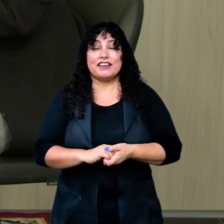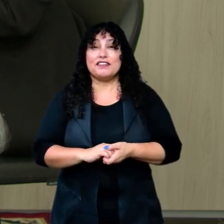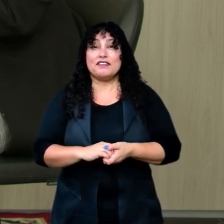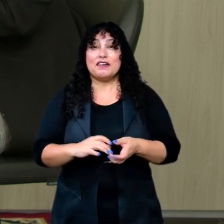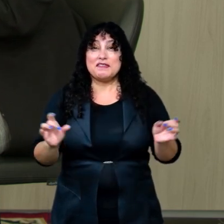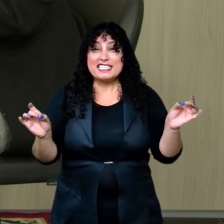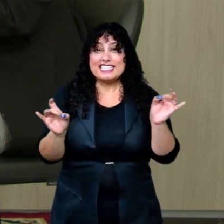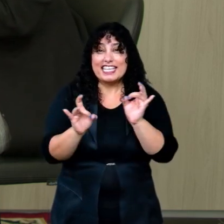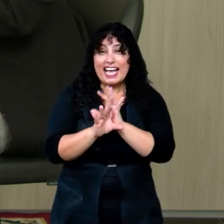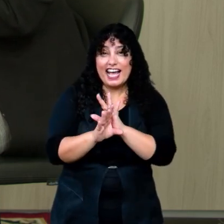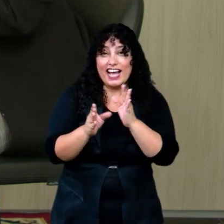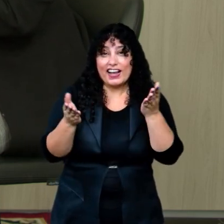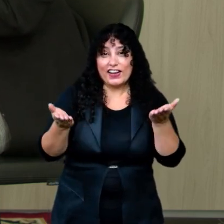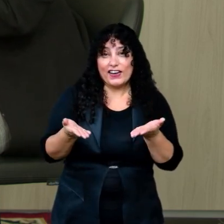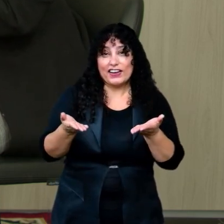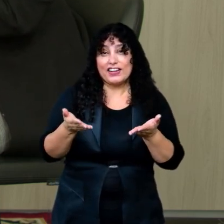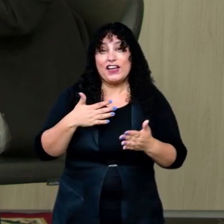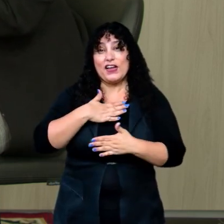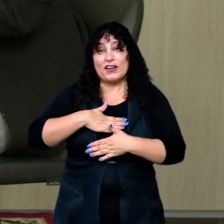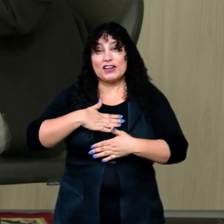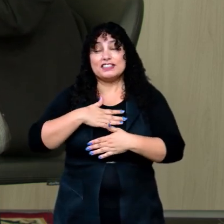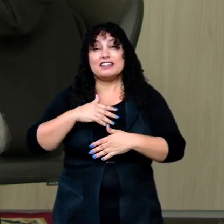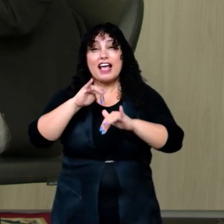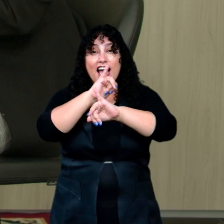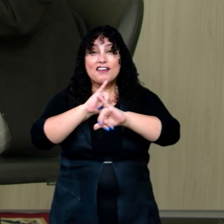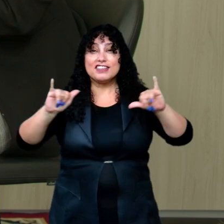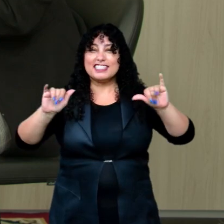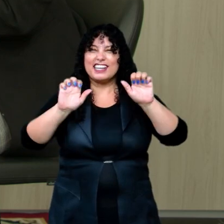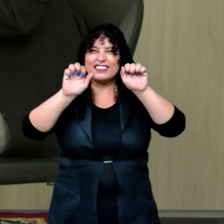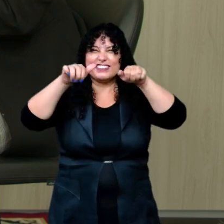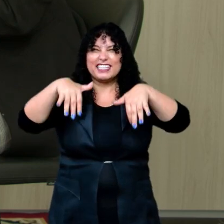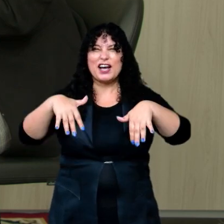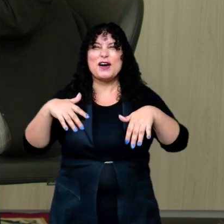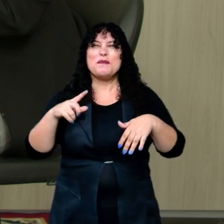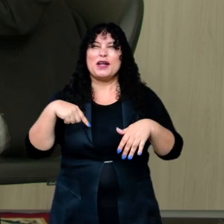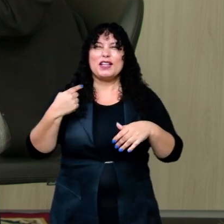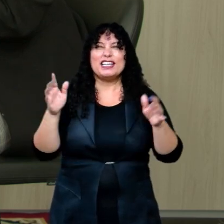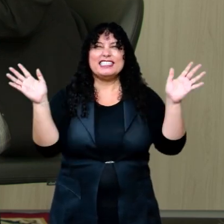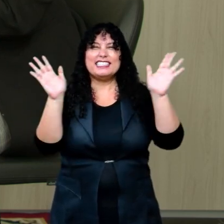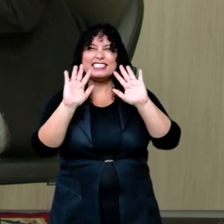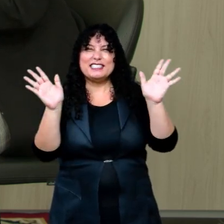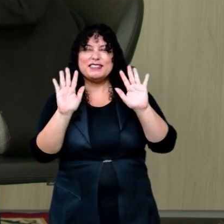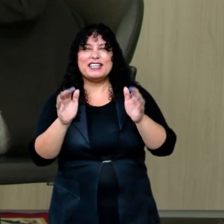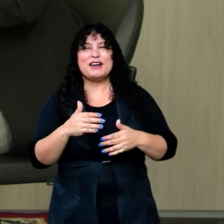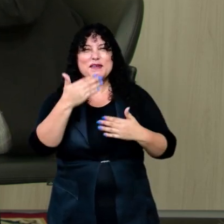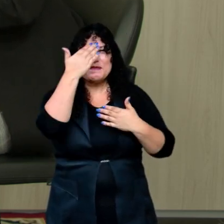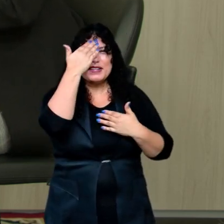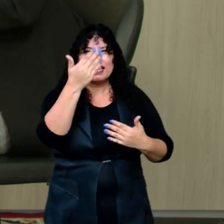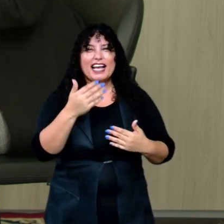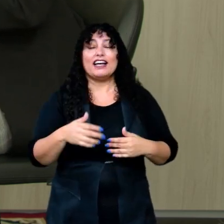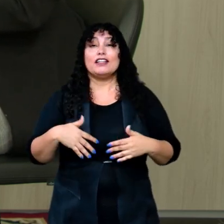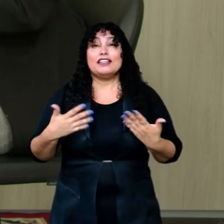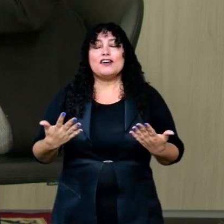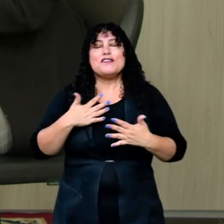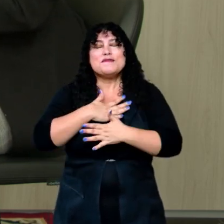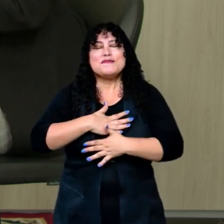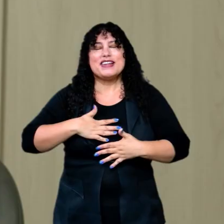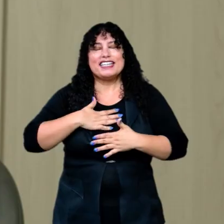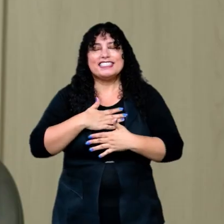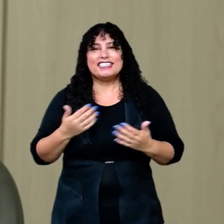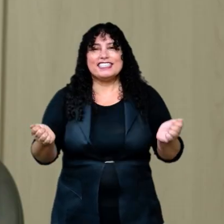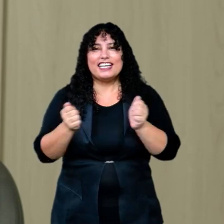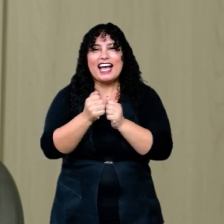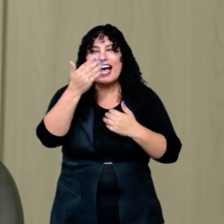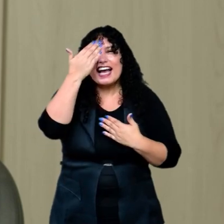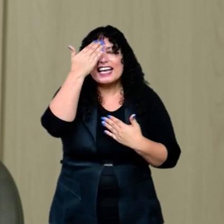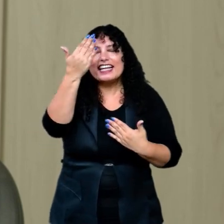por aqui. E aí eu gostaria que você deixasse sua mensagem final para a gente se despedir da equipe. Obrigada. Gente, assim, foi um prazer estar aqui com você.